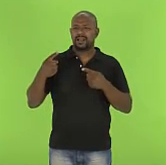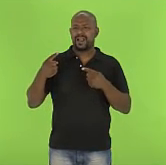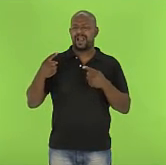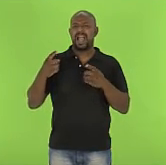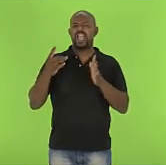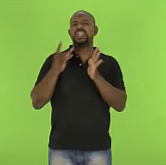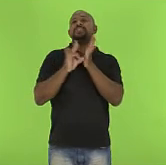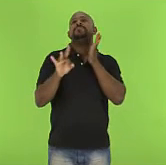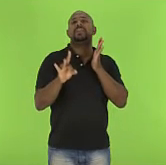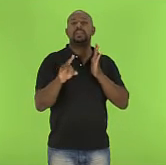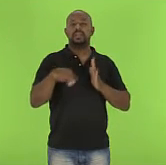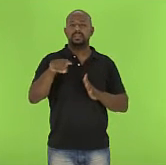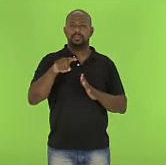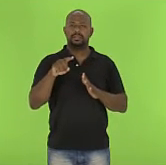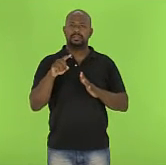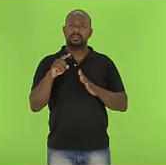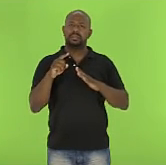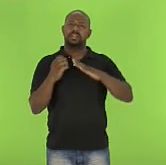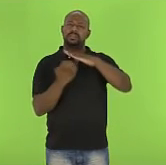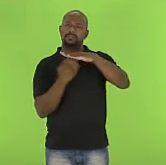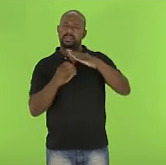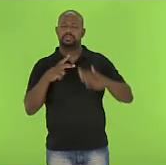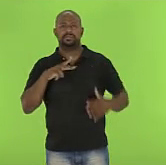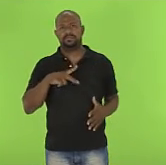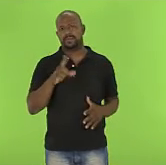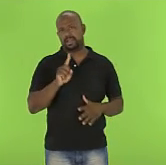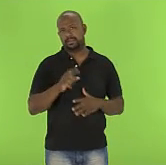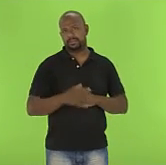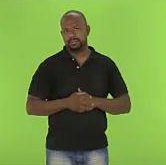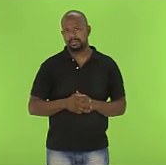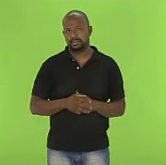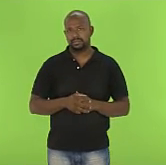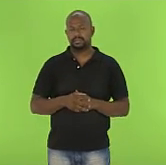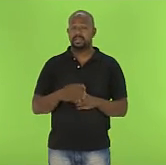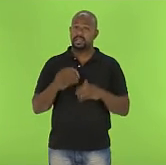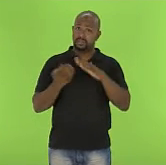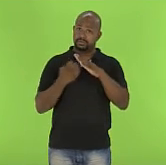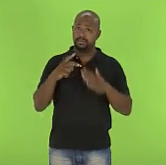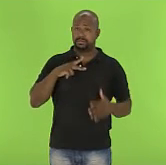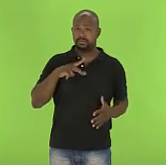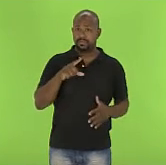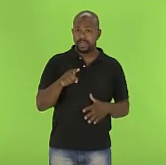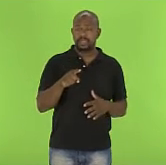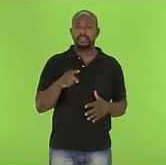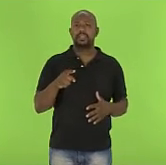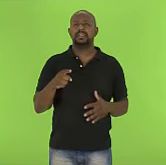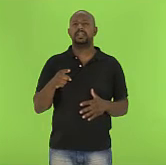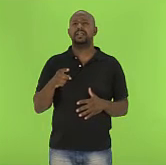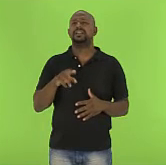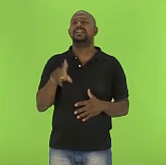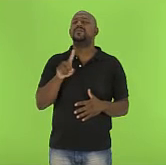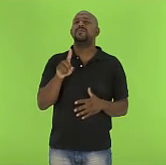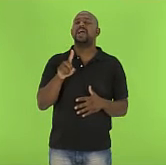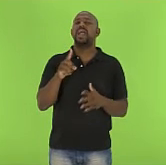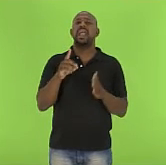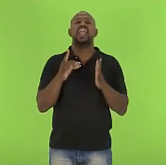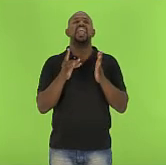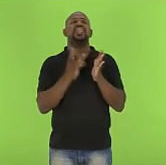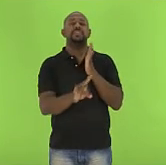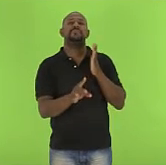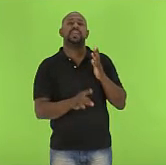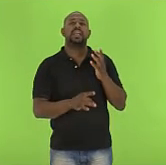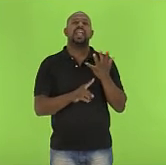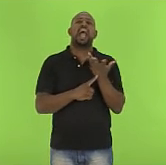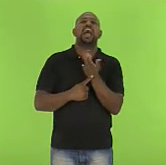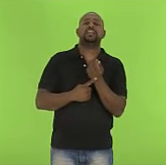são inimigas da indústria privada. A indústria privada não é uma